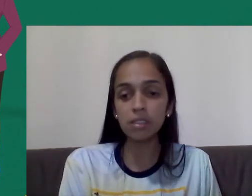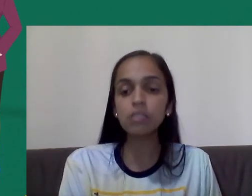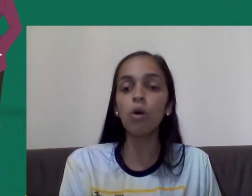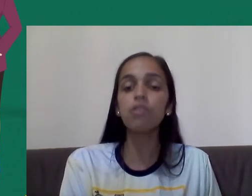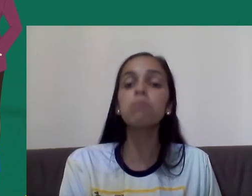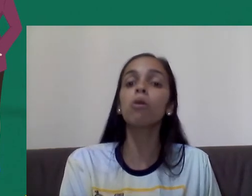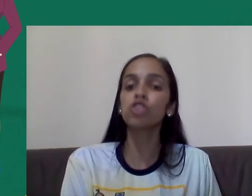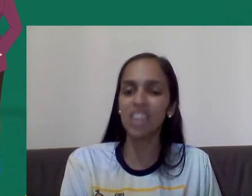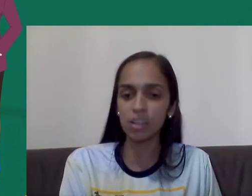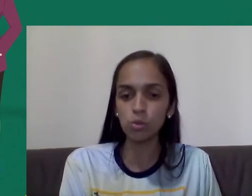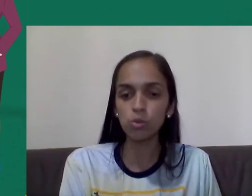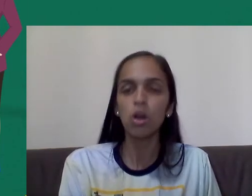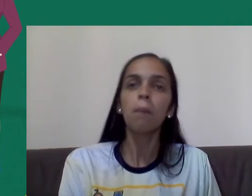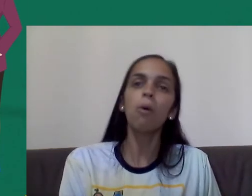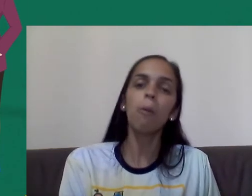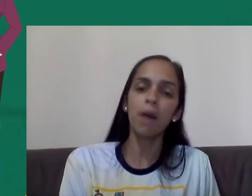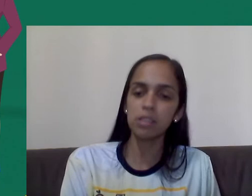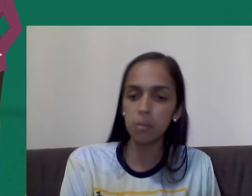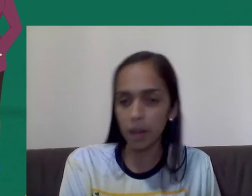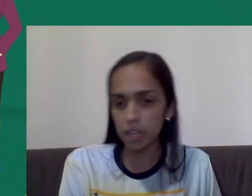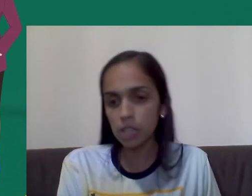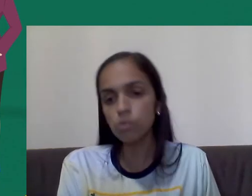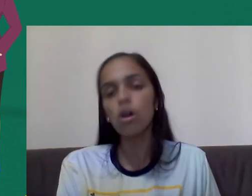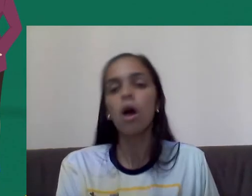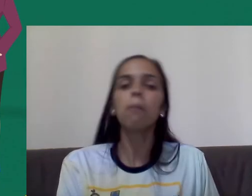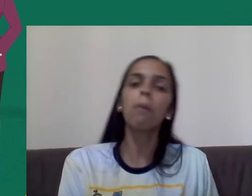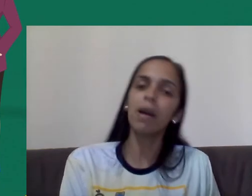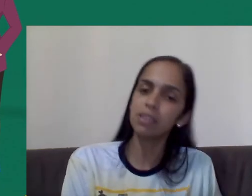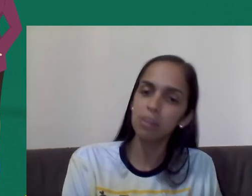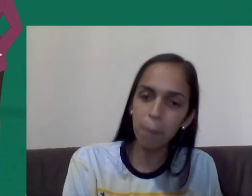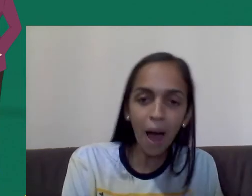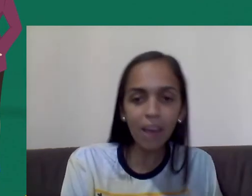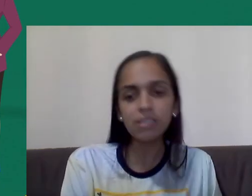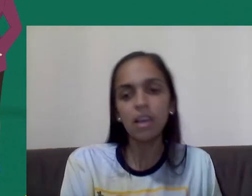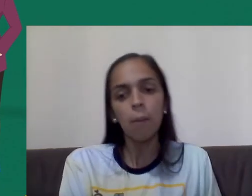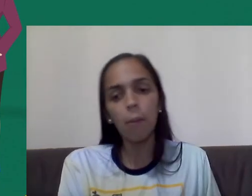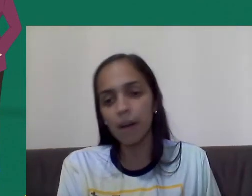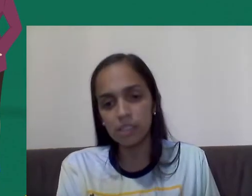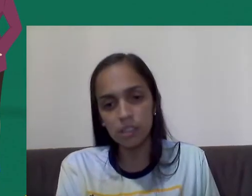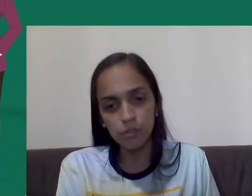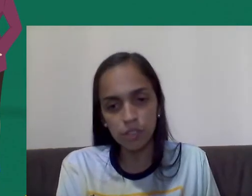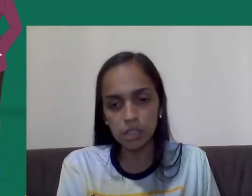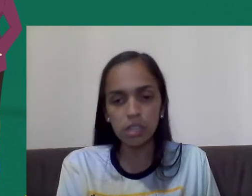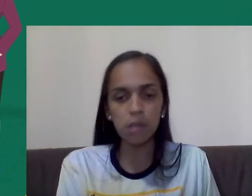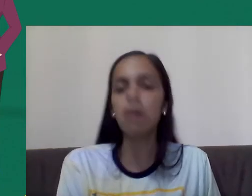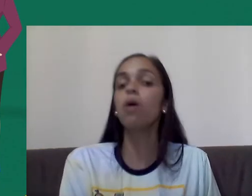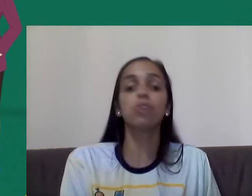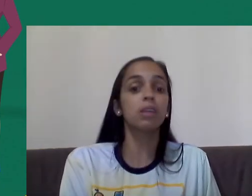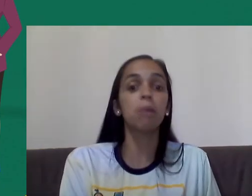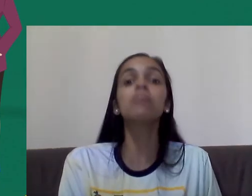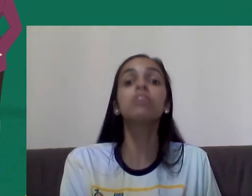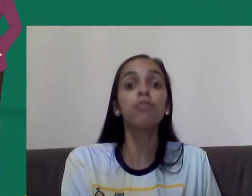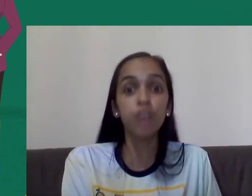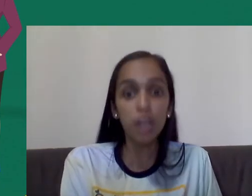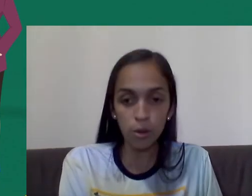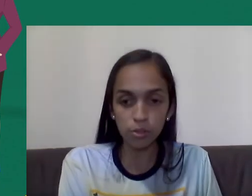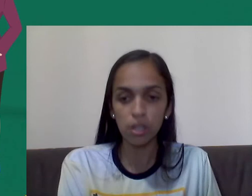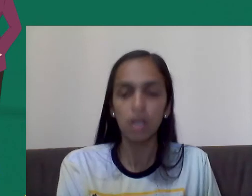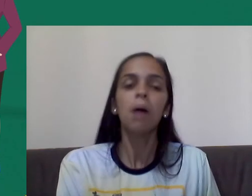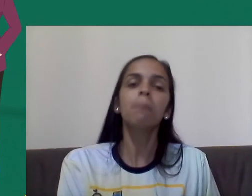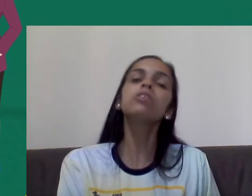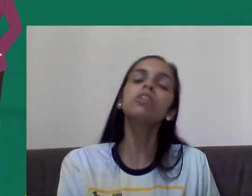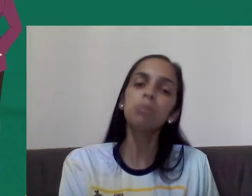infelizmente, sofrem maus tratos por parte de maridos, por parte de pais, por parte de irmãos, até mesmo de